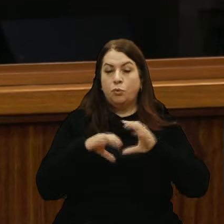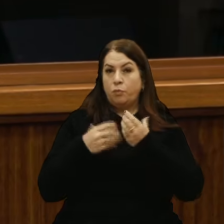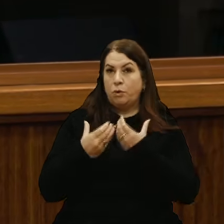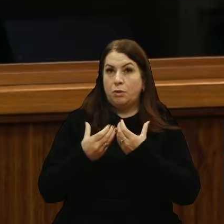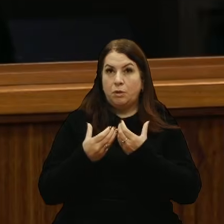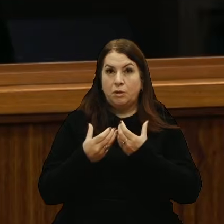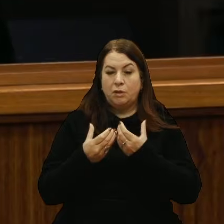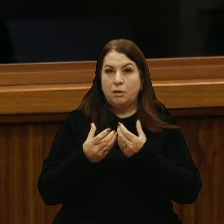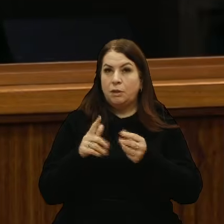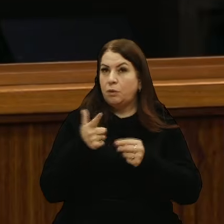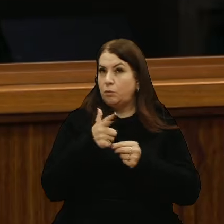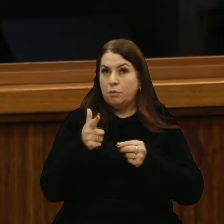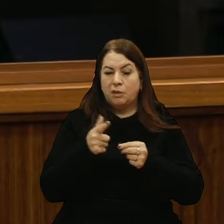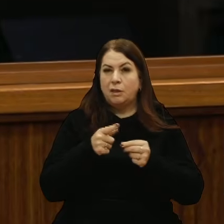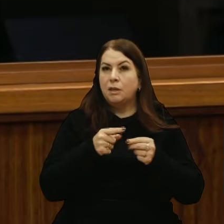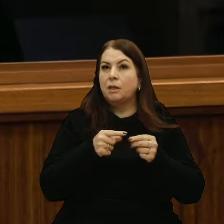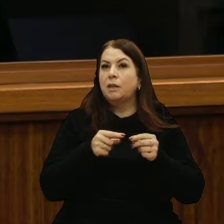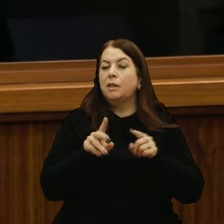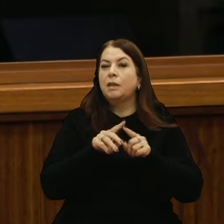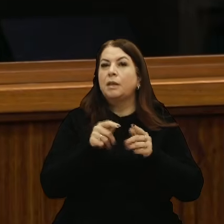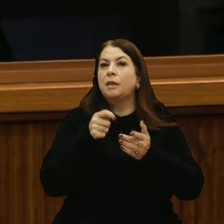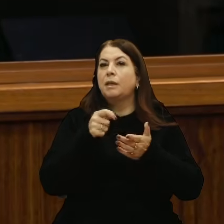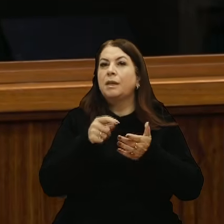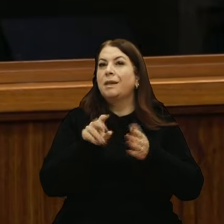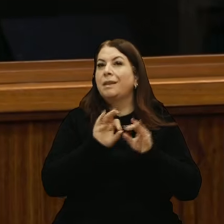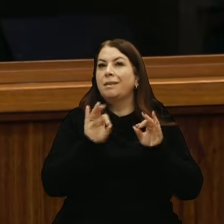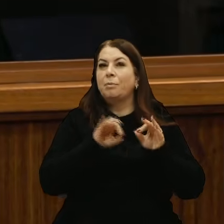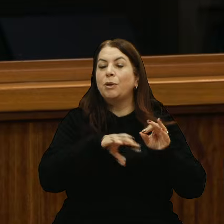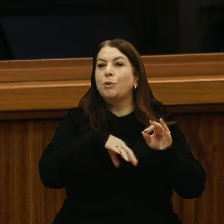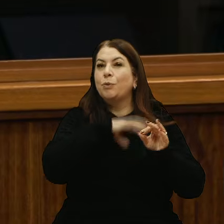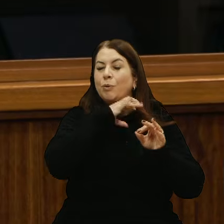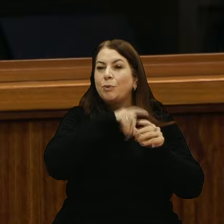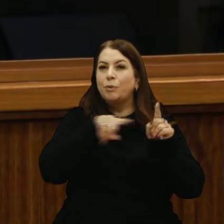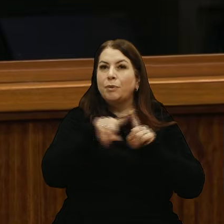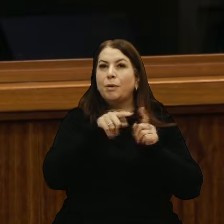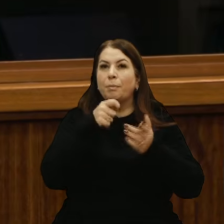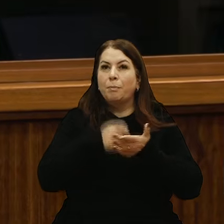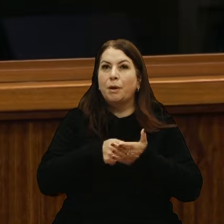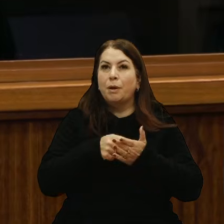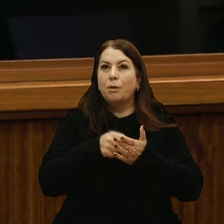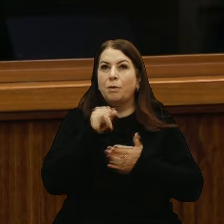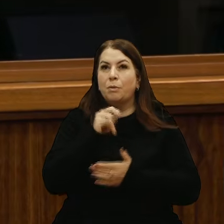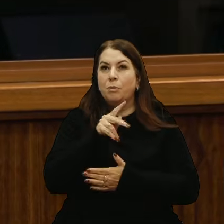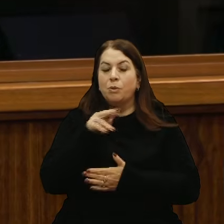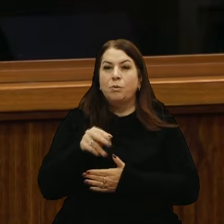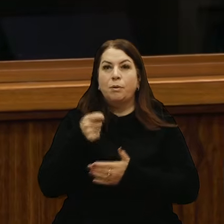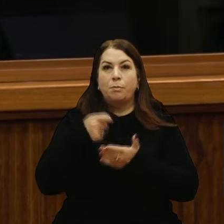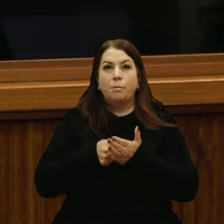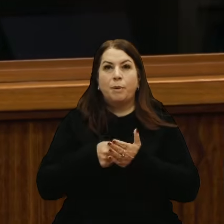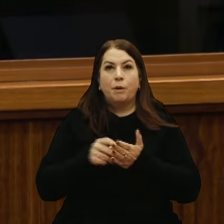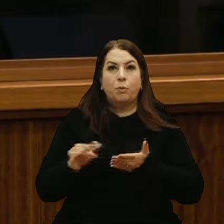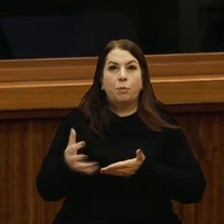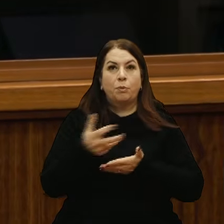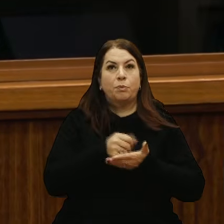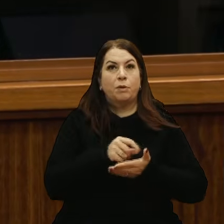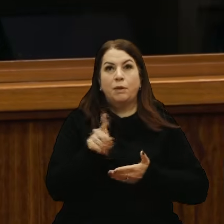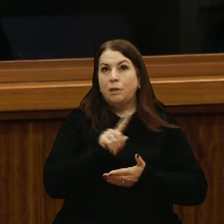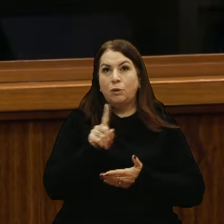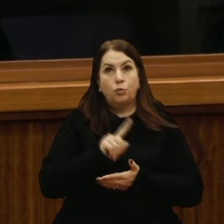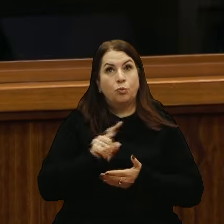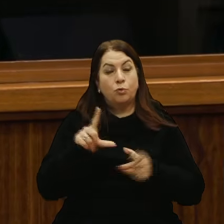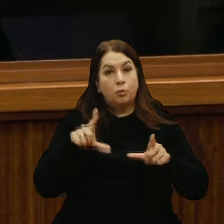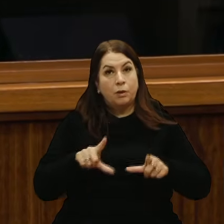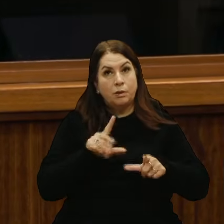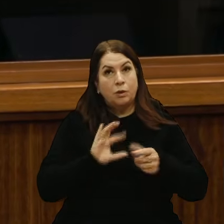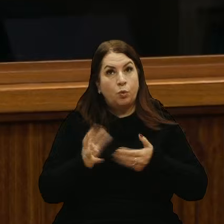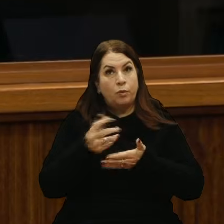comunidades irregulares que pagam IPTU, pagam a coleta de lixo e que nem todos os lugares a Codeca consegue ir,